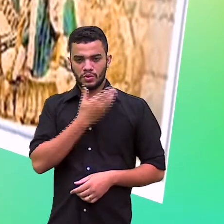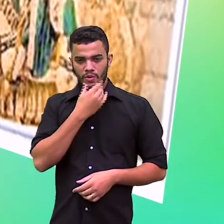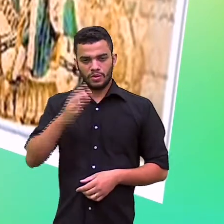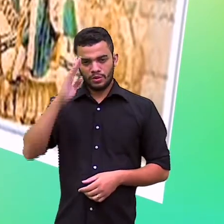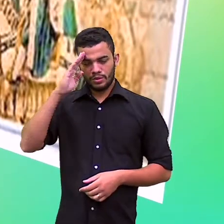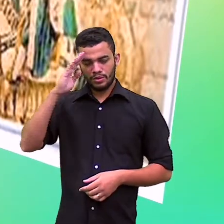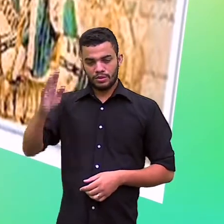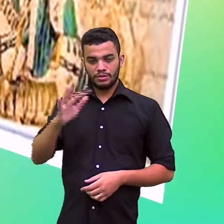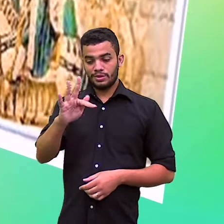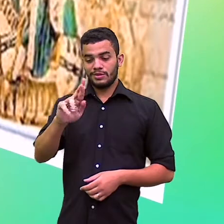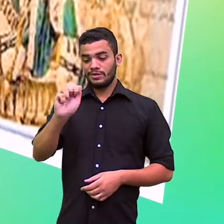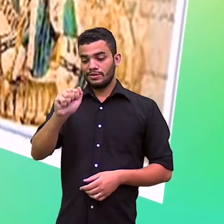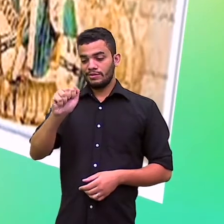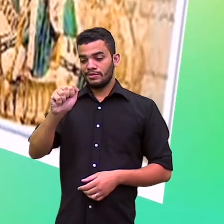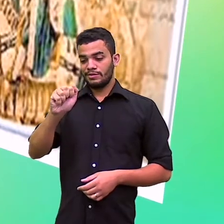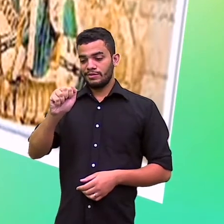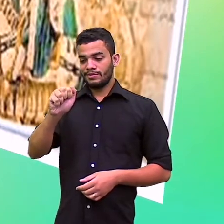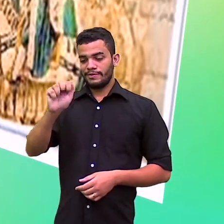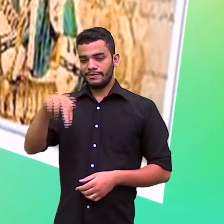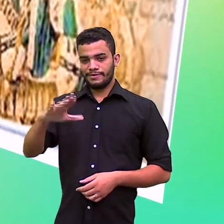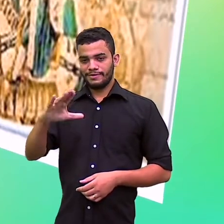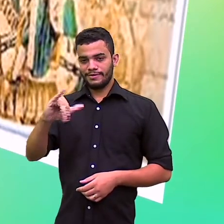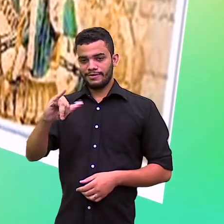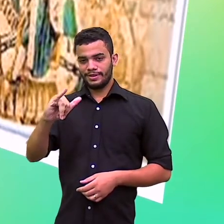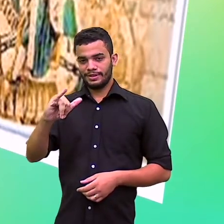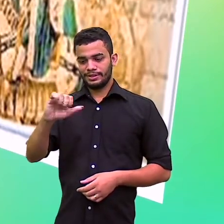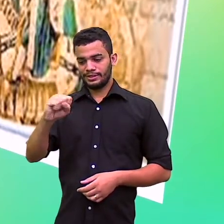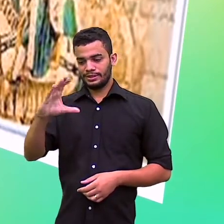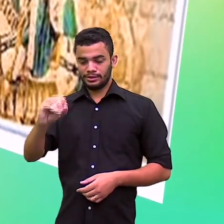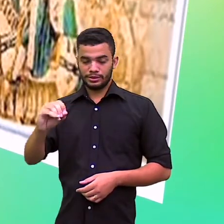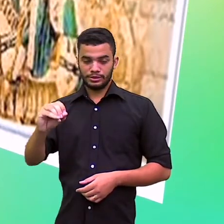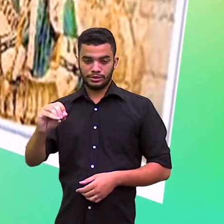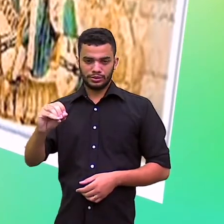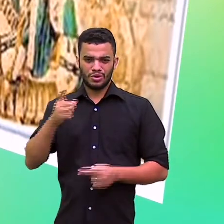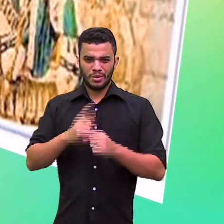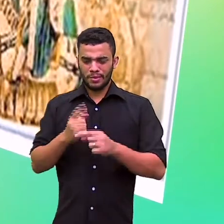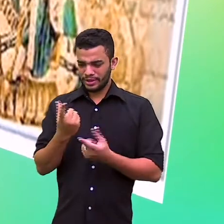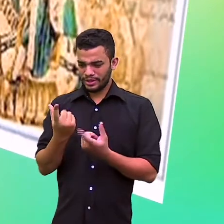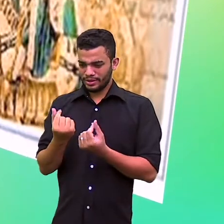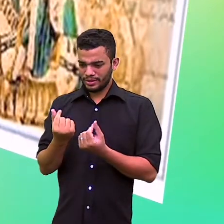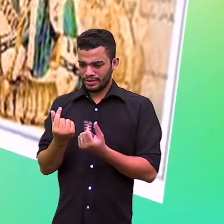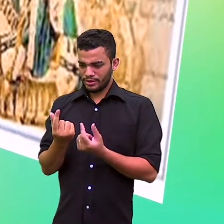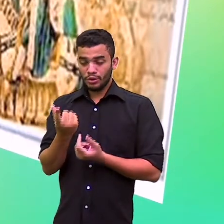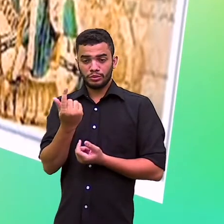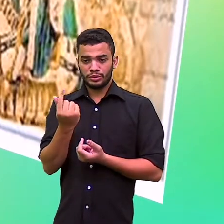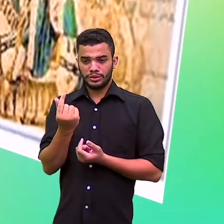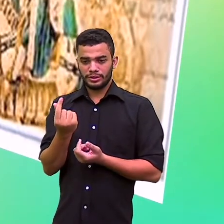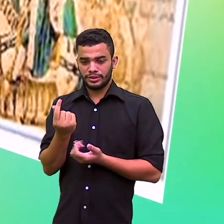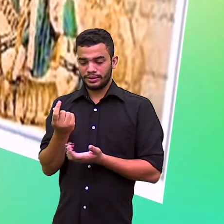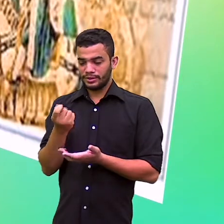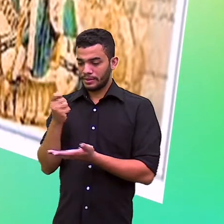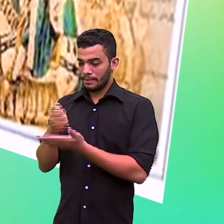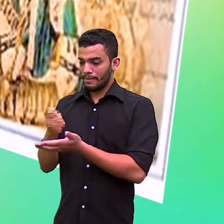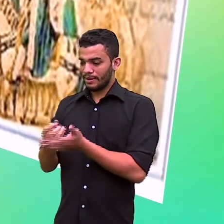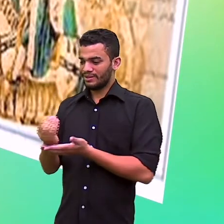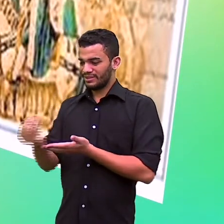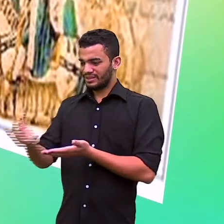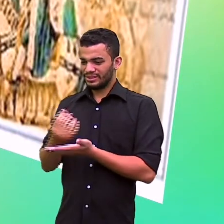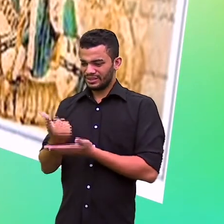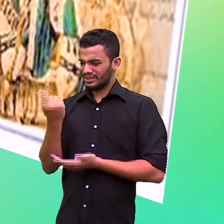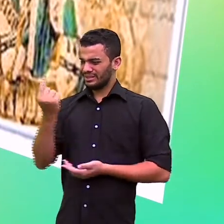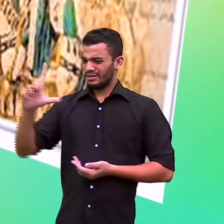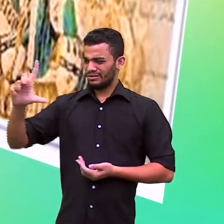baixos salários dos militares e a insatisfação do governo regencial, que queria enviá-los para